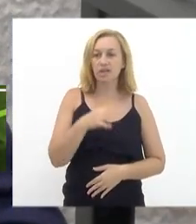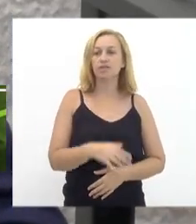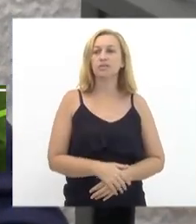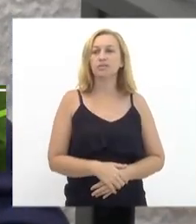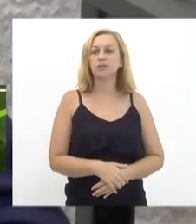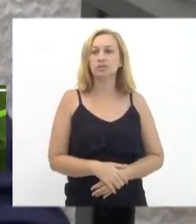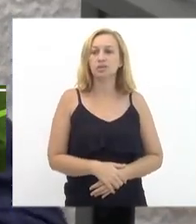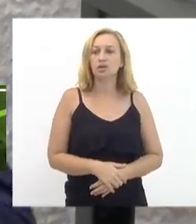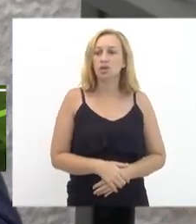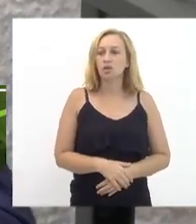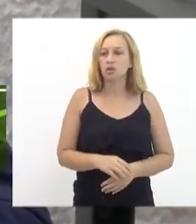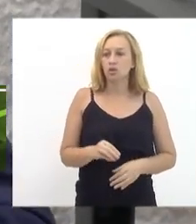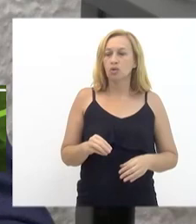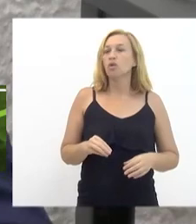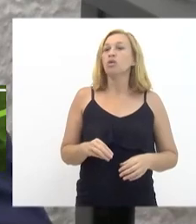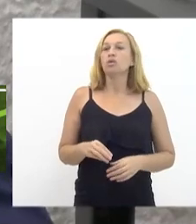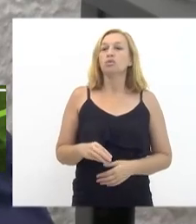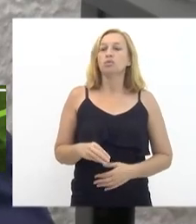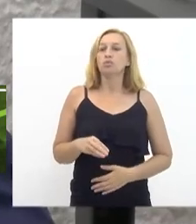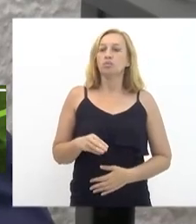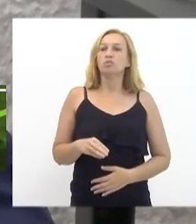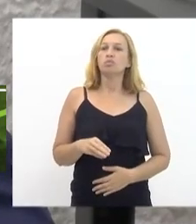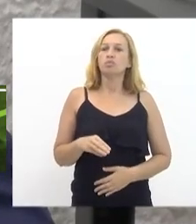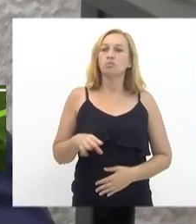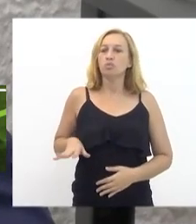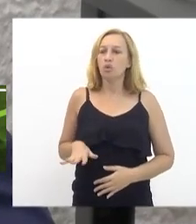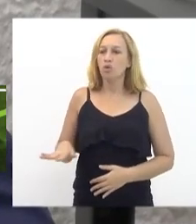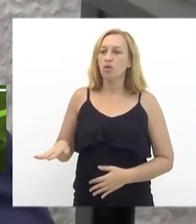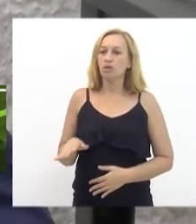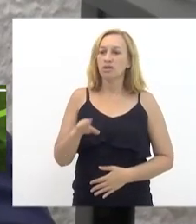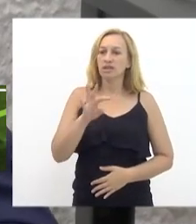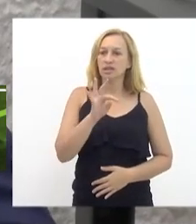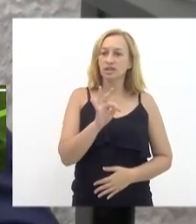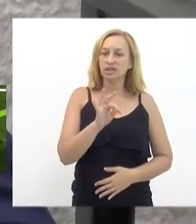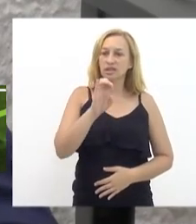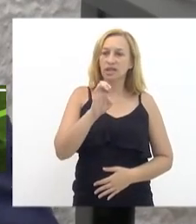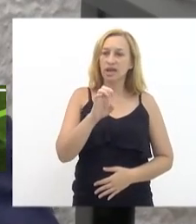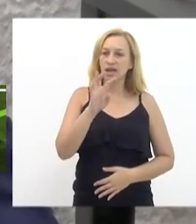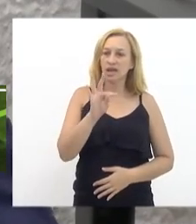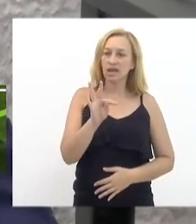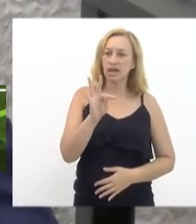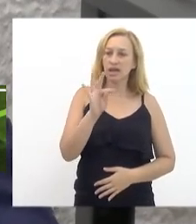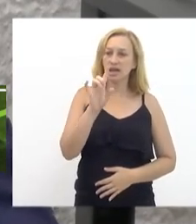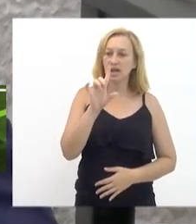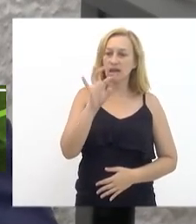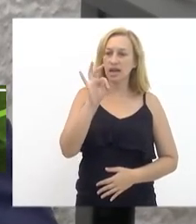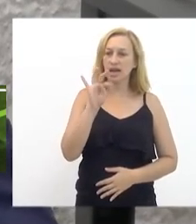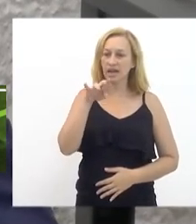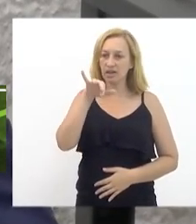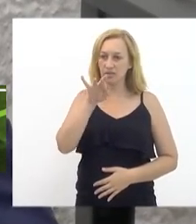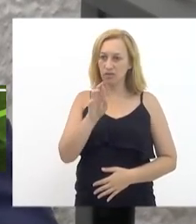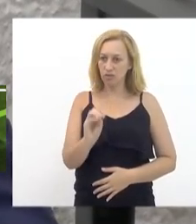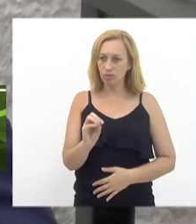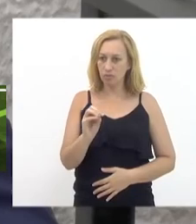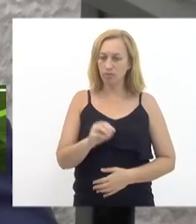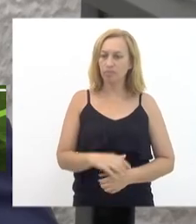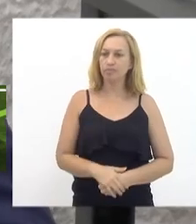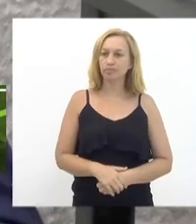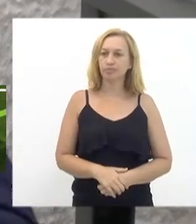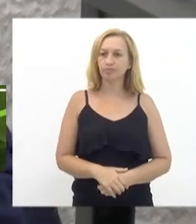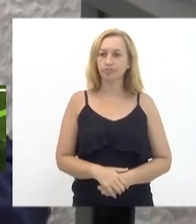Morro dos Telégrafos é tudo junto no complexo e vamos falando de uma obra de 500 milhões 1